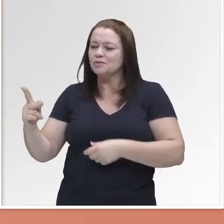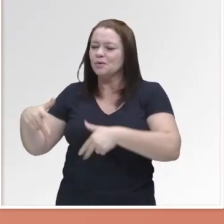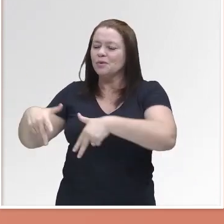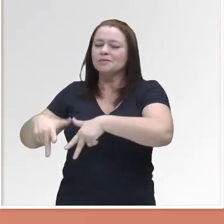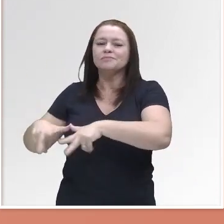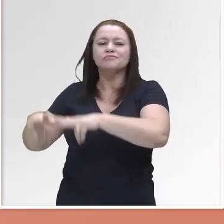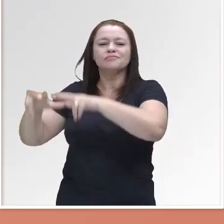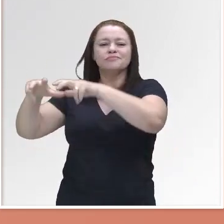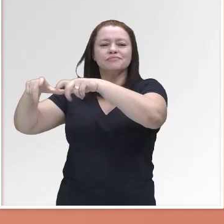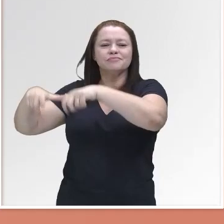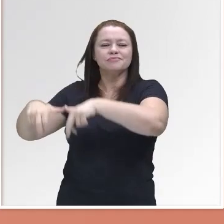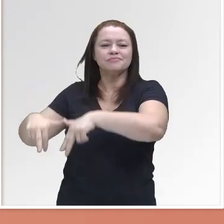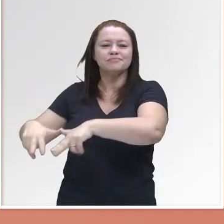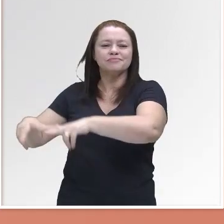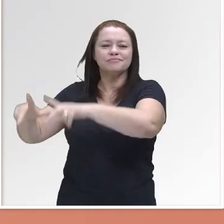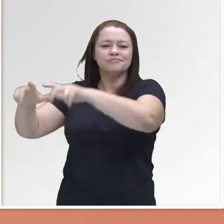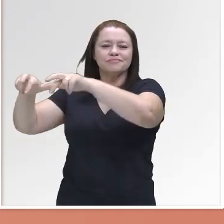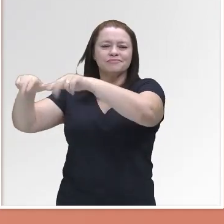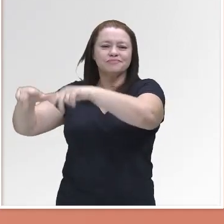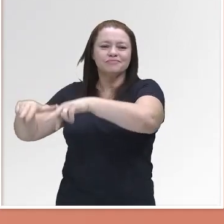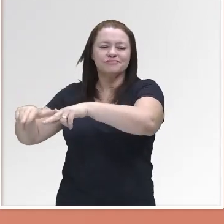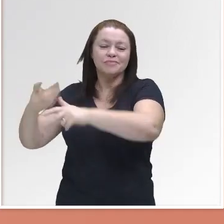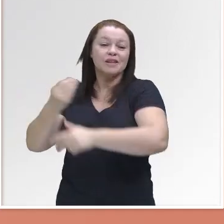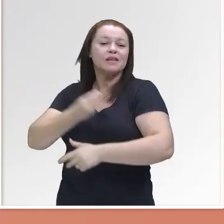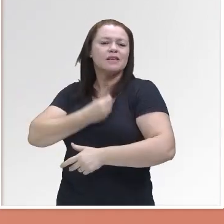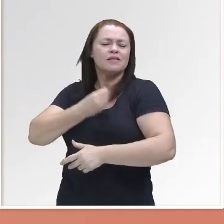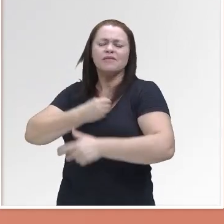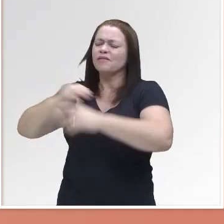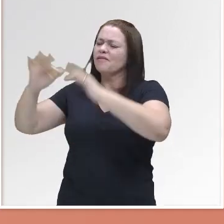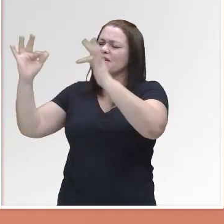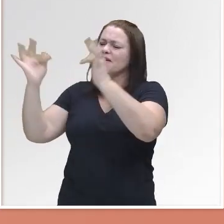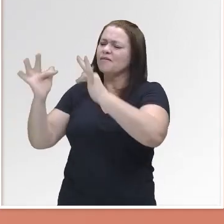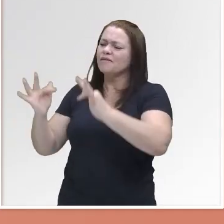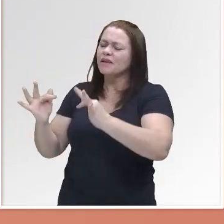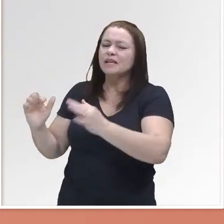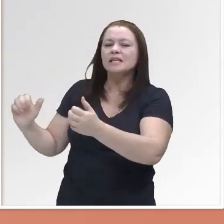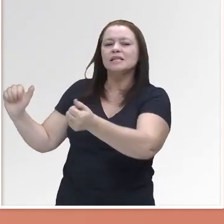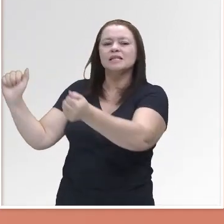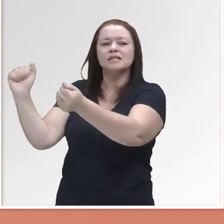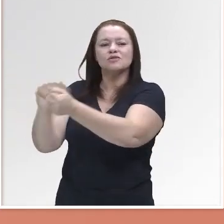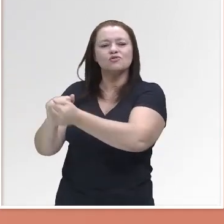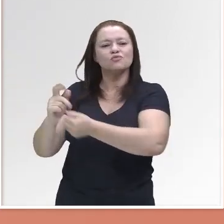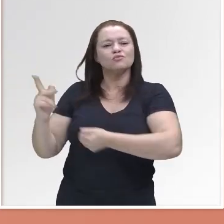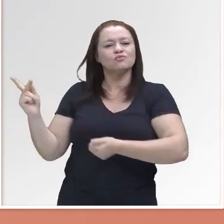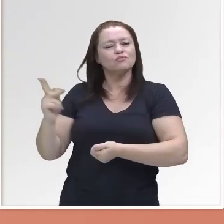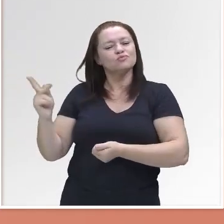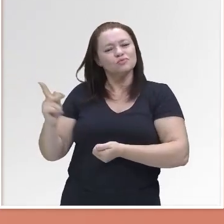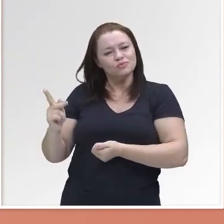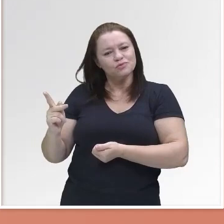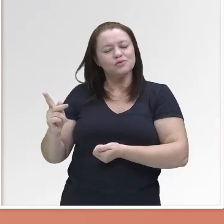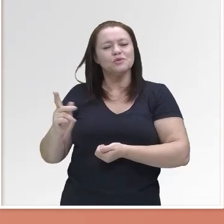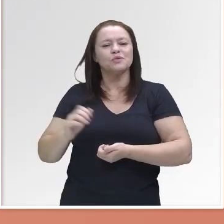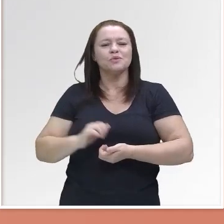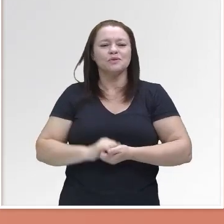Ariel pudesse viver feliz para sempre junto do seu